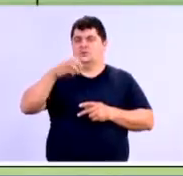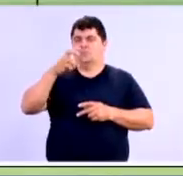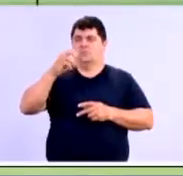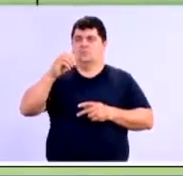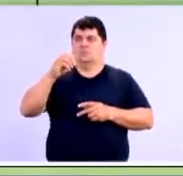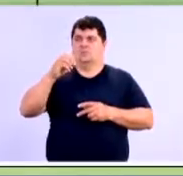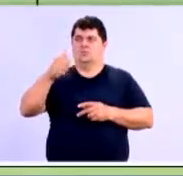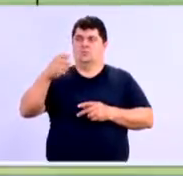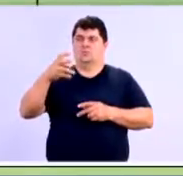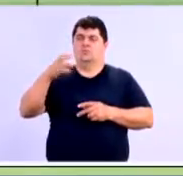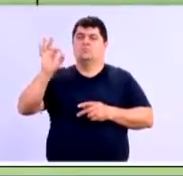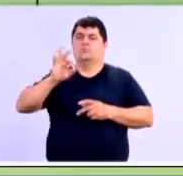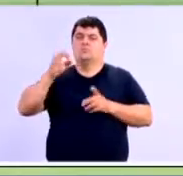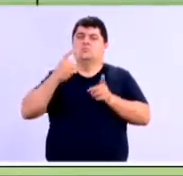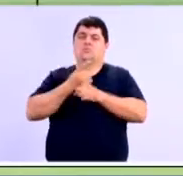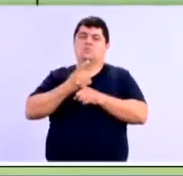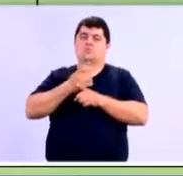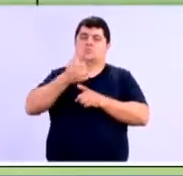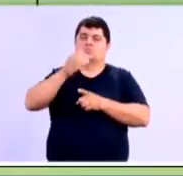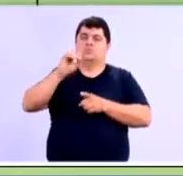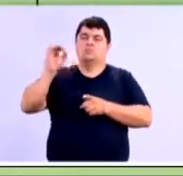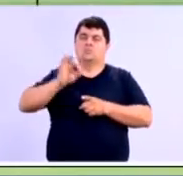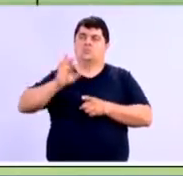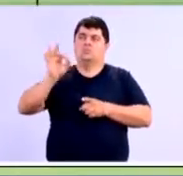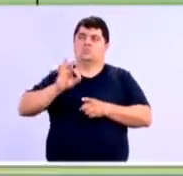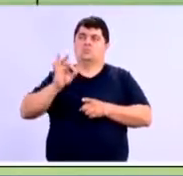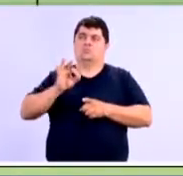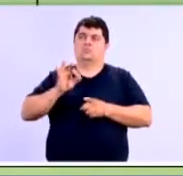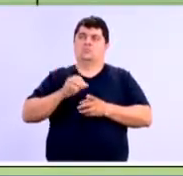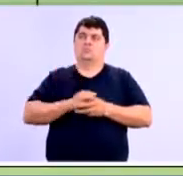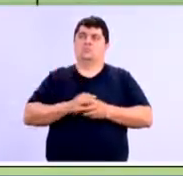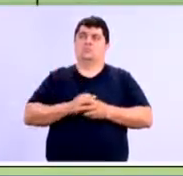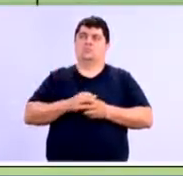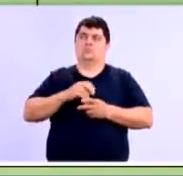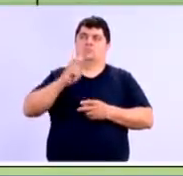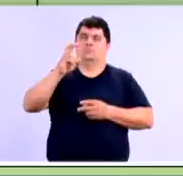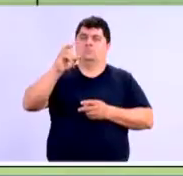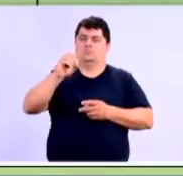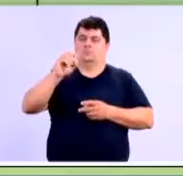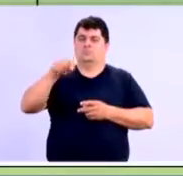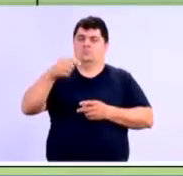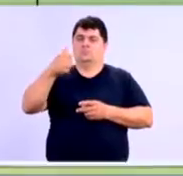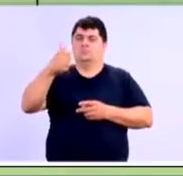0,5013. Para mim achar o percentual, multiplico por 100. Então, dá